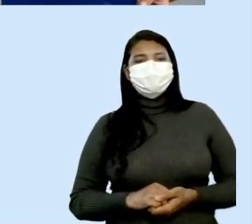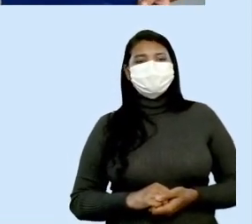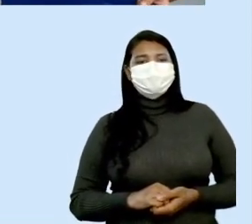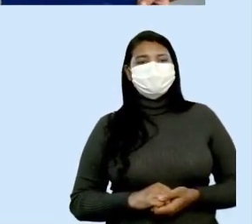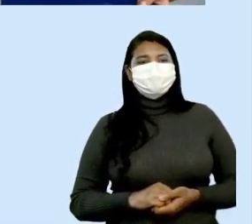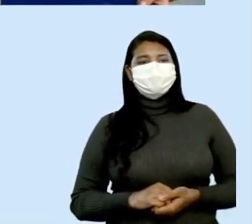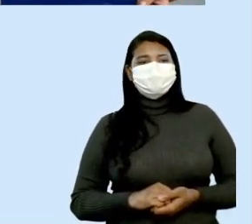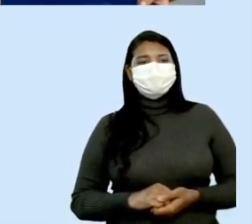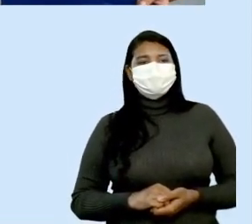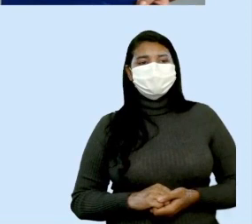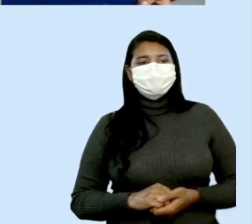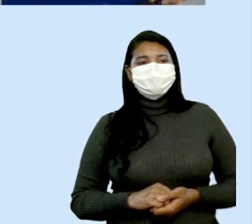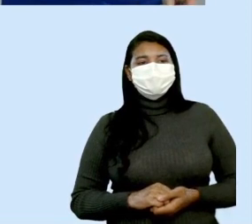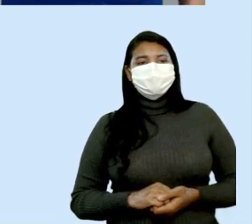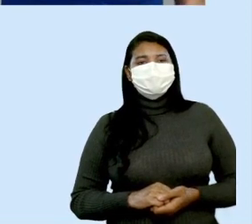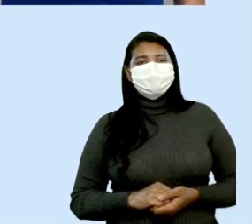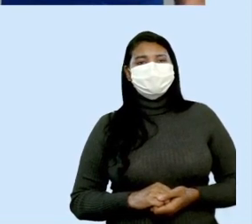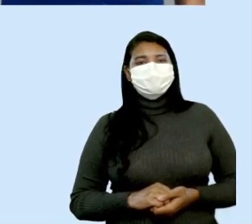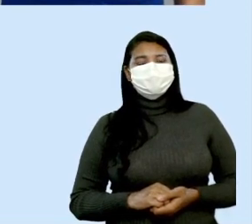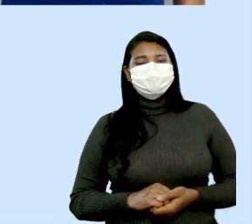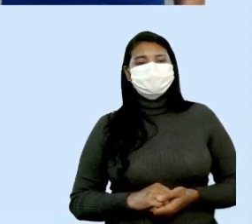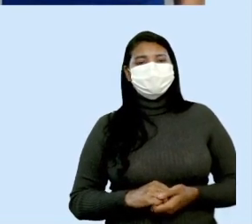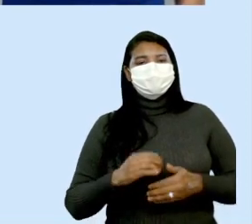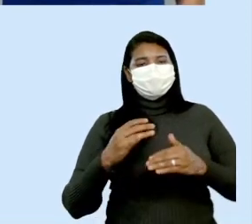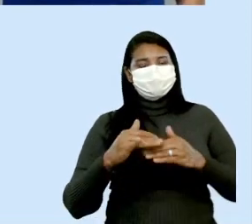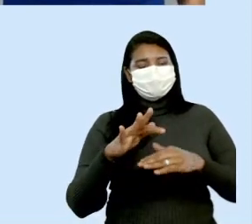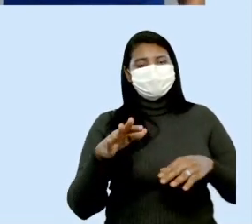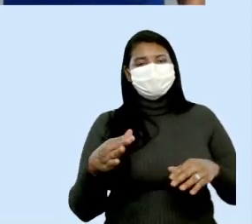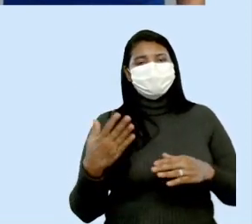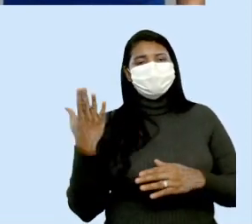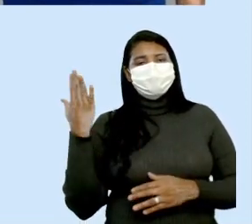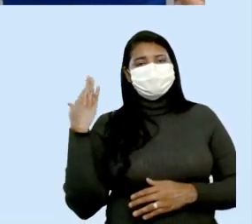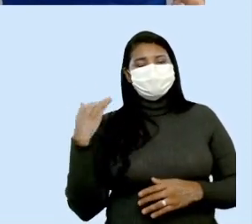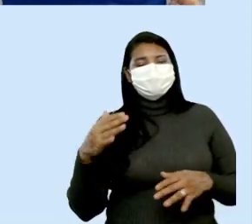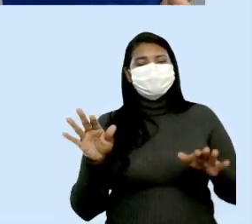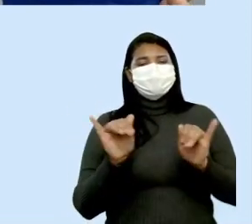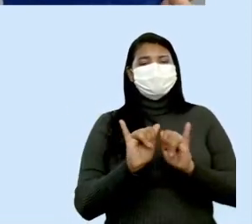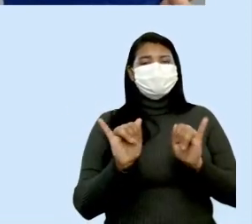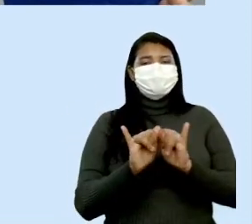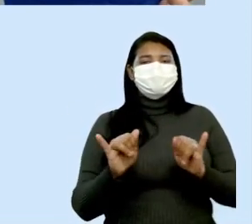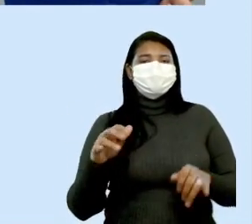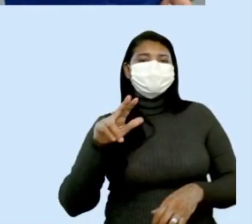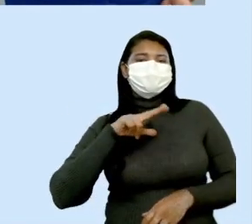Simple past. Passado simples. Simple past também tem as suas